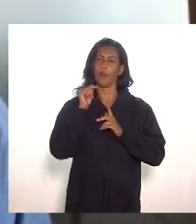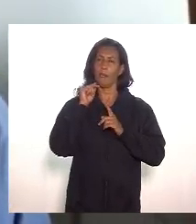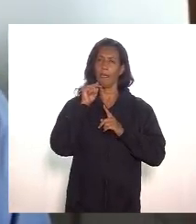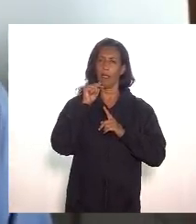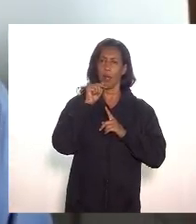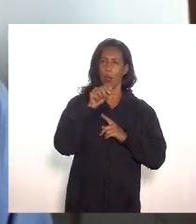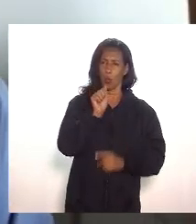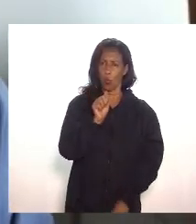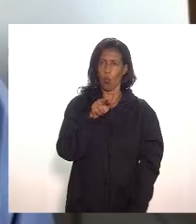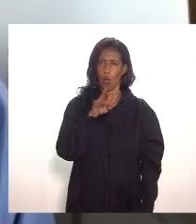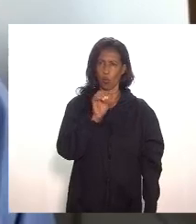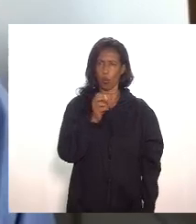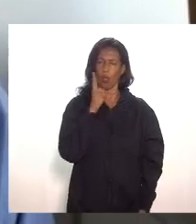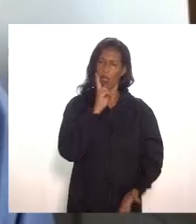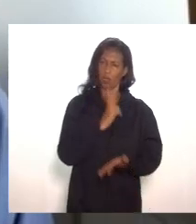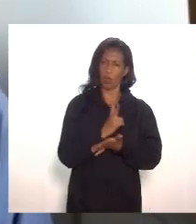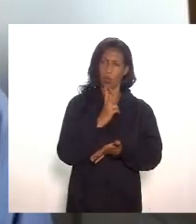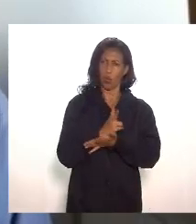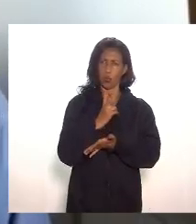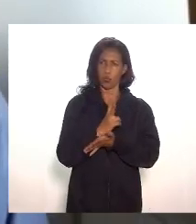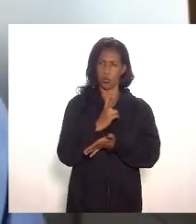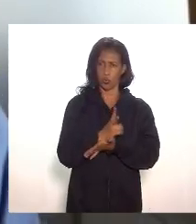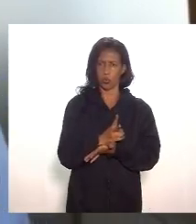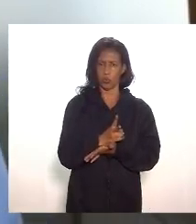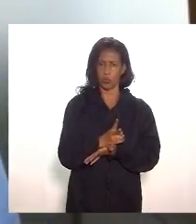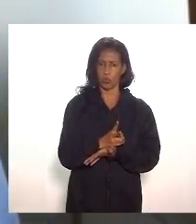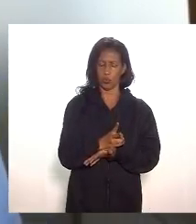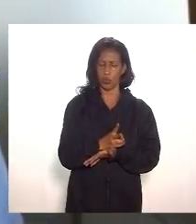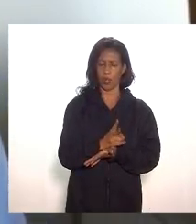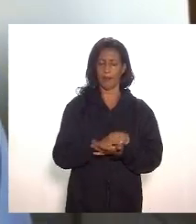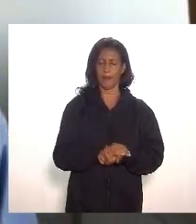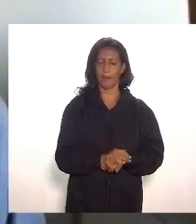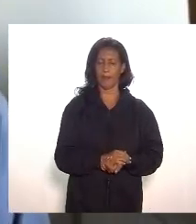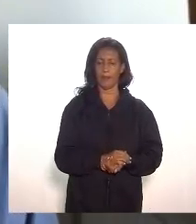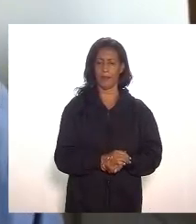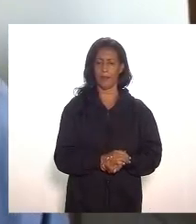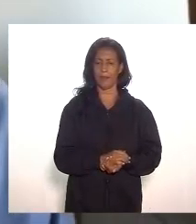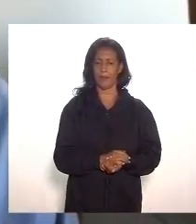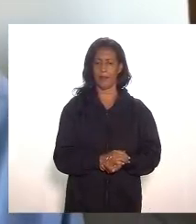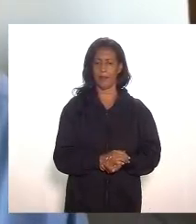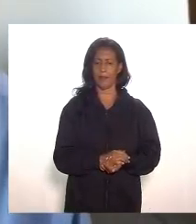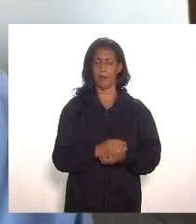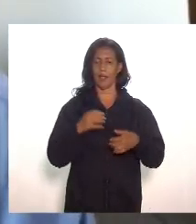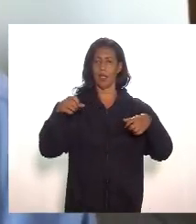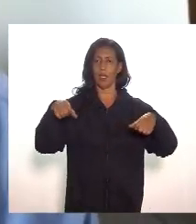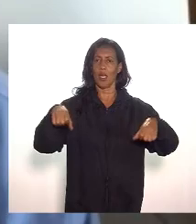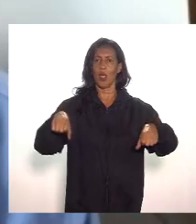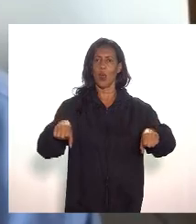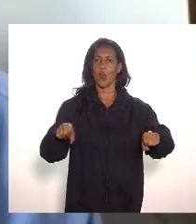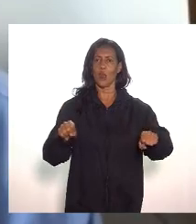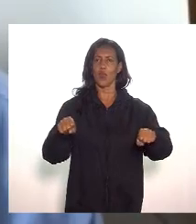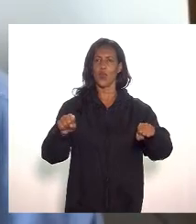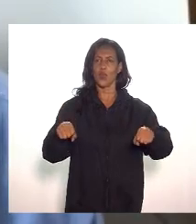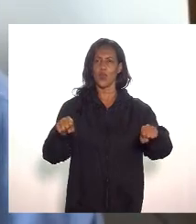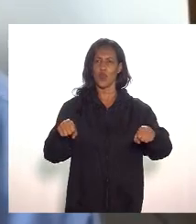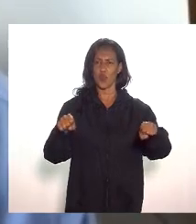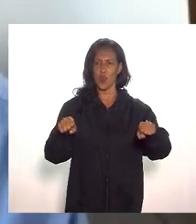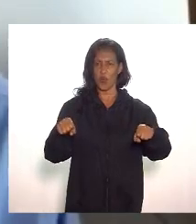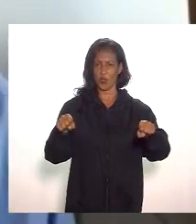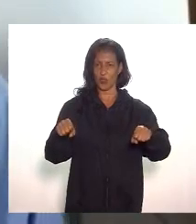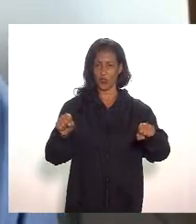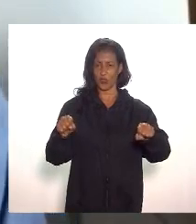proposição é manter a possibilidade de apreensão das motocicletas, motonetas e